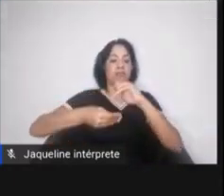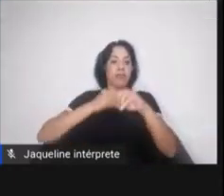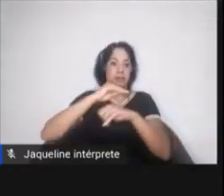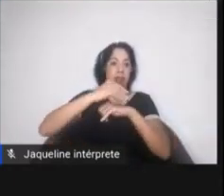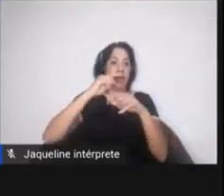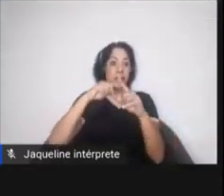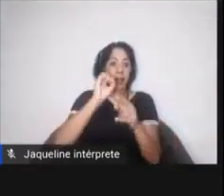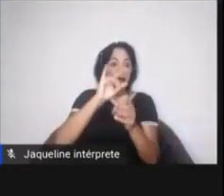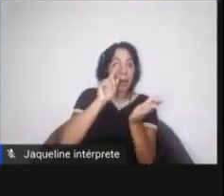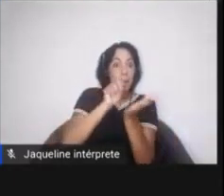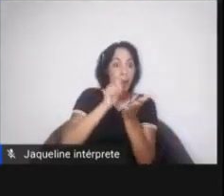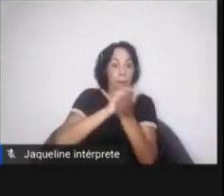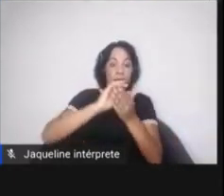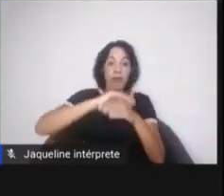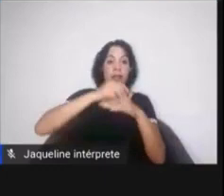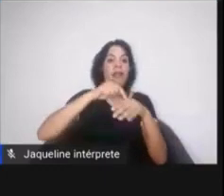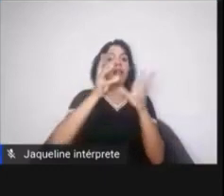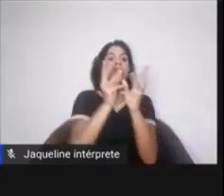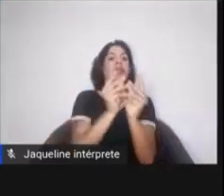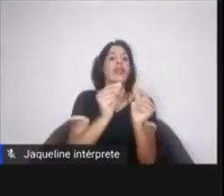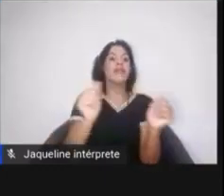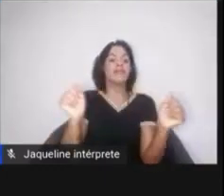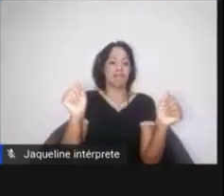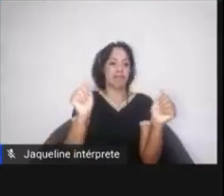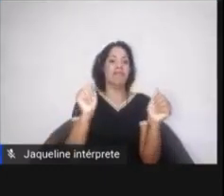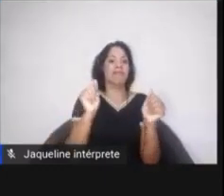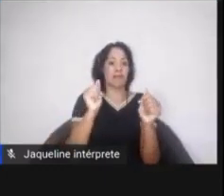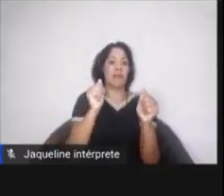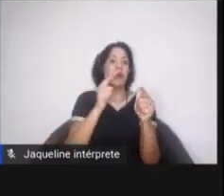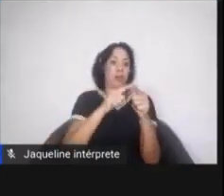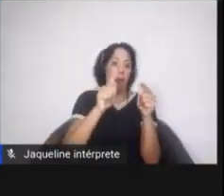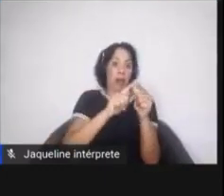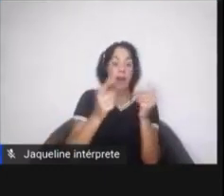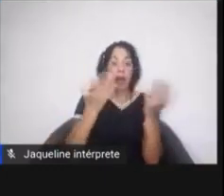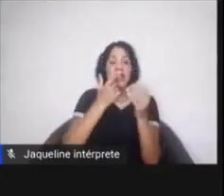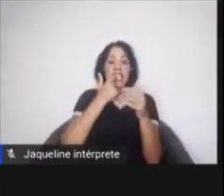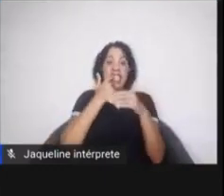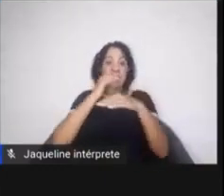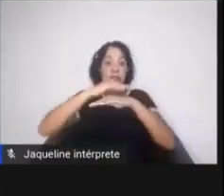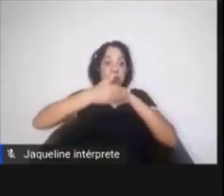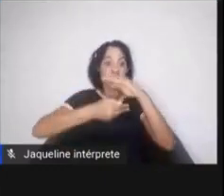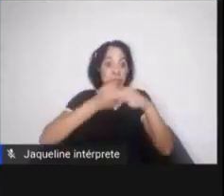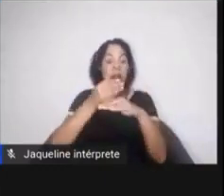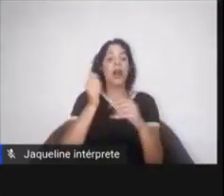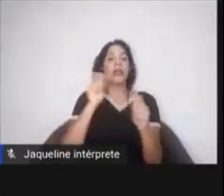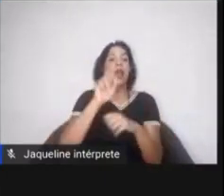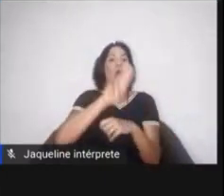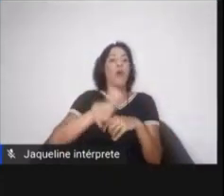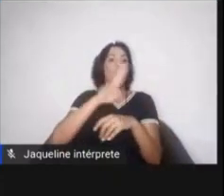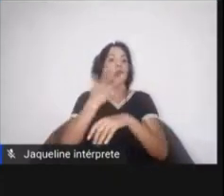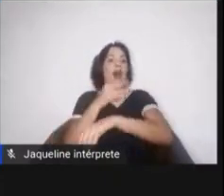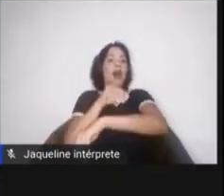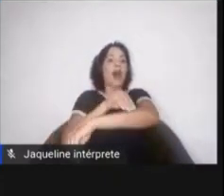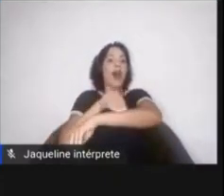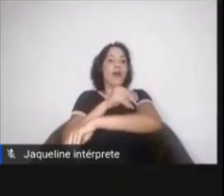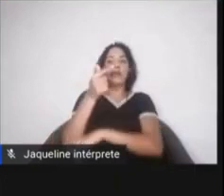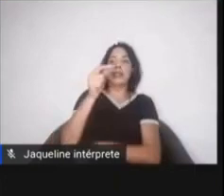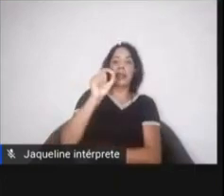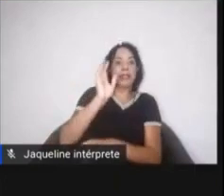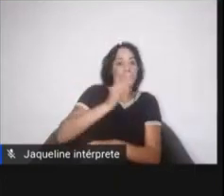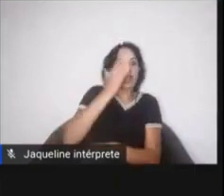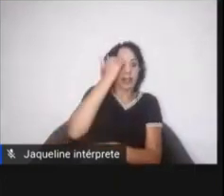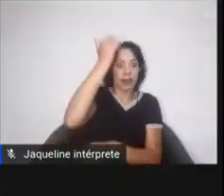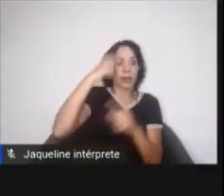pode ser higienizado com álcool 70, agora está famoso, né, o álcool gel 70, ou o